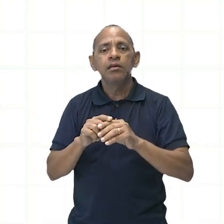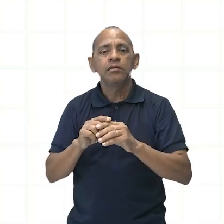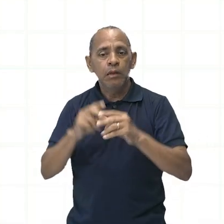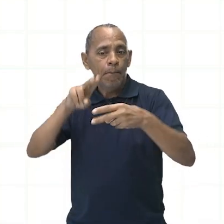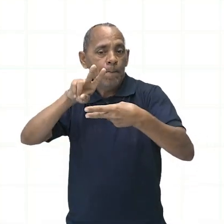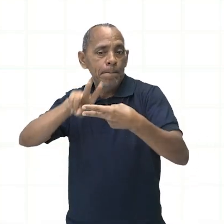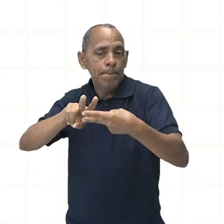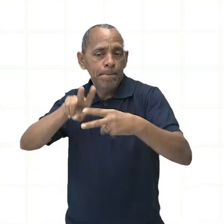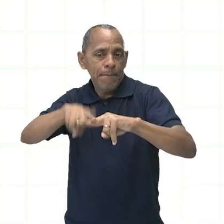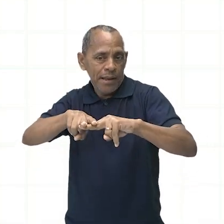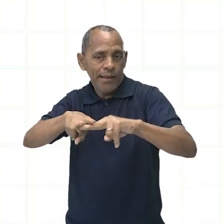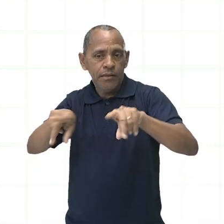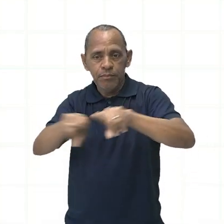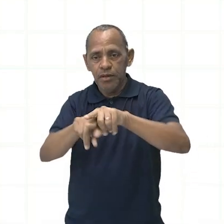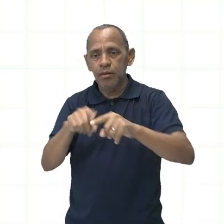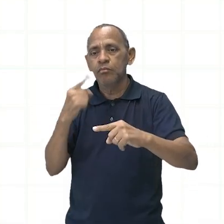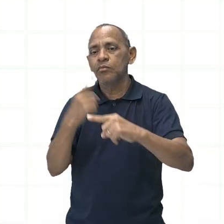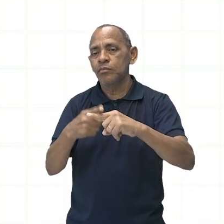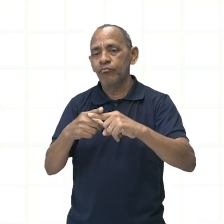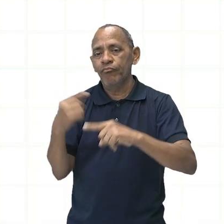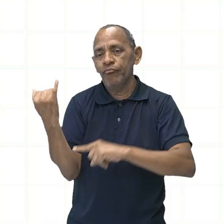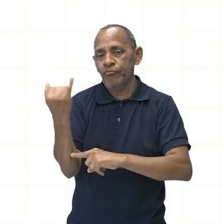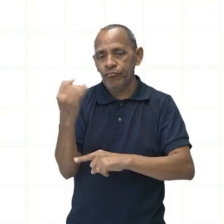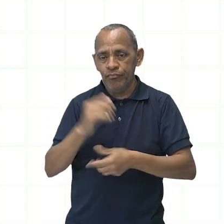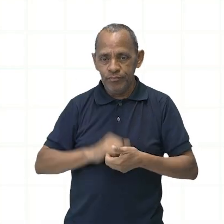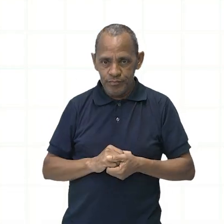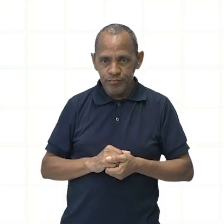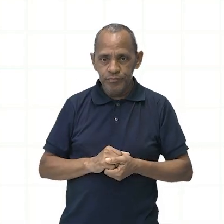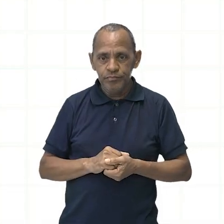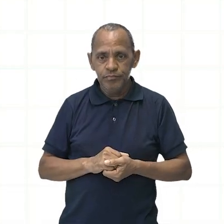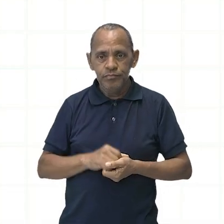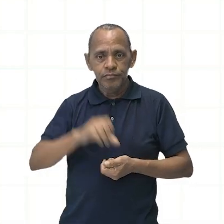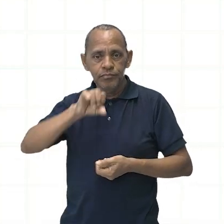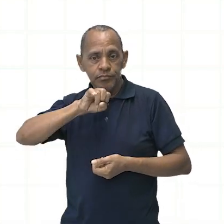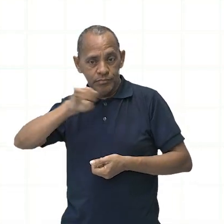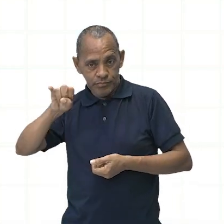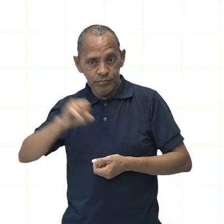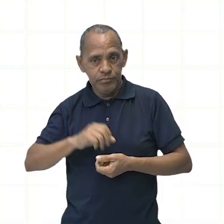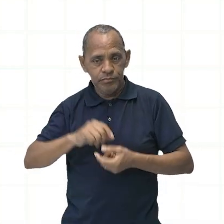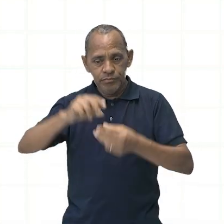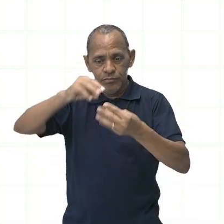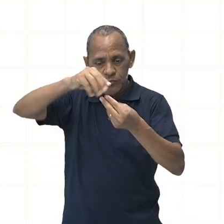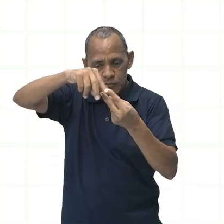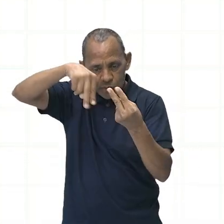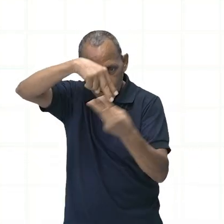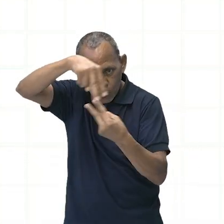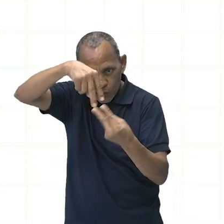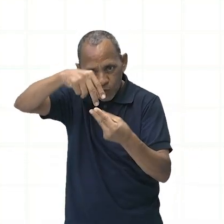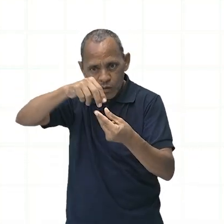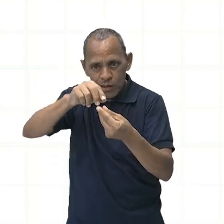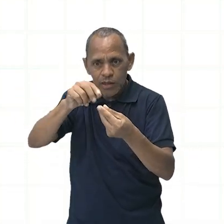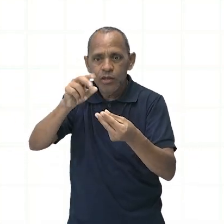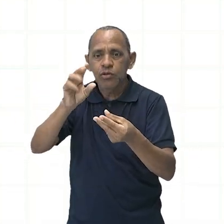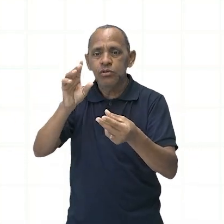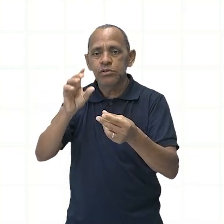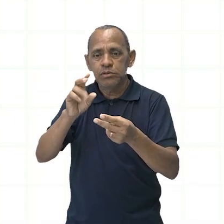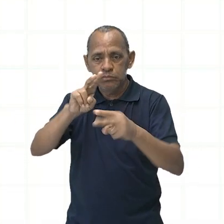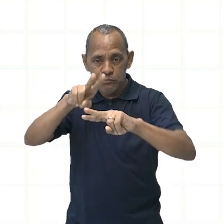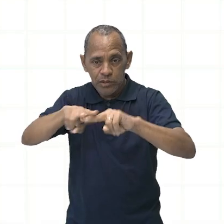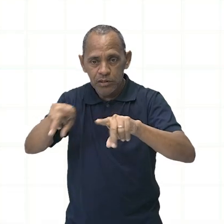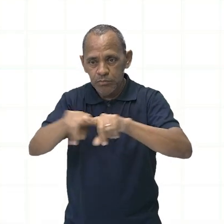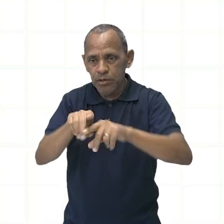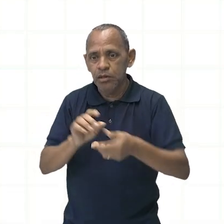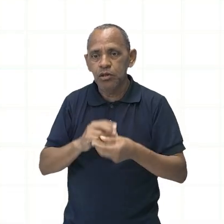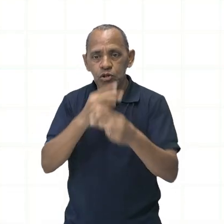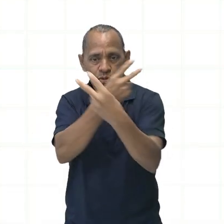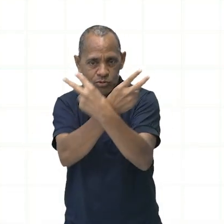os cromossomos homólogos. Por que isso é importante? Porque quando os fios do